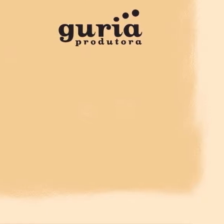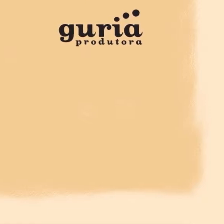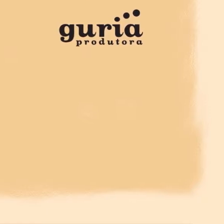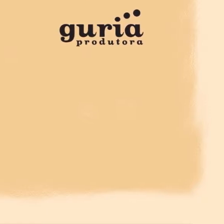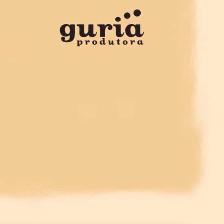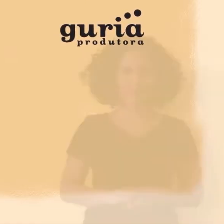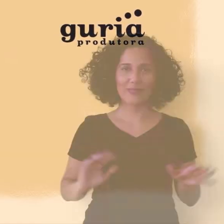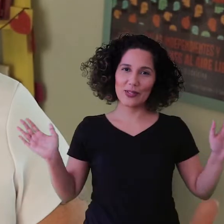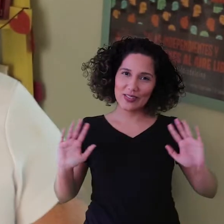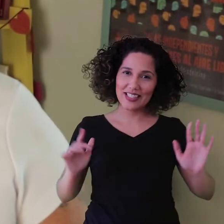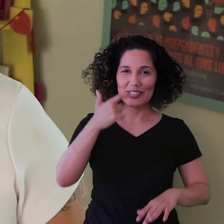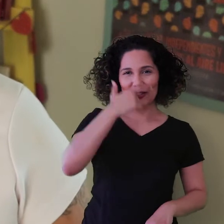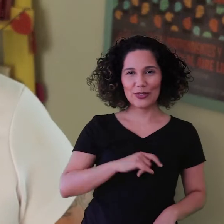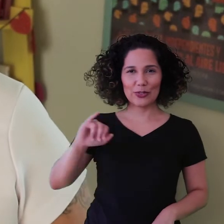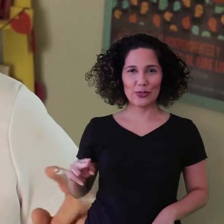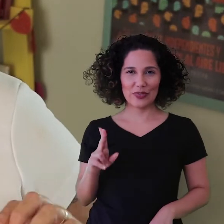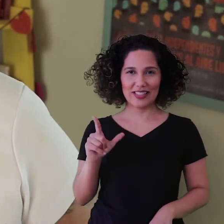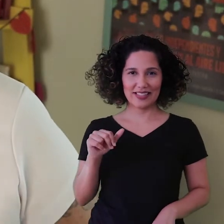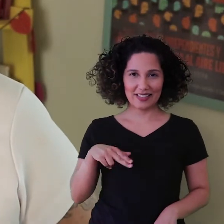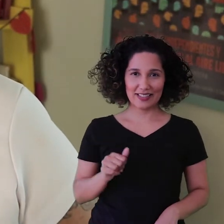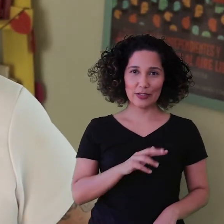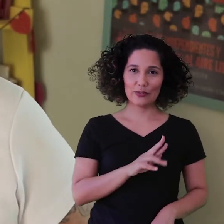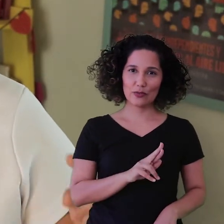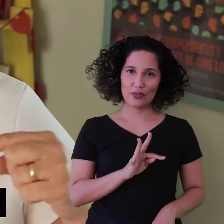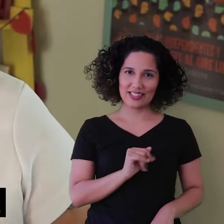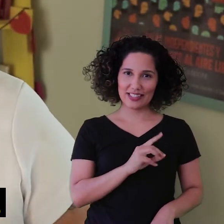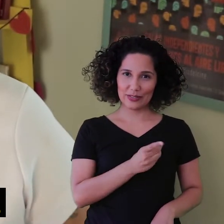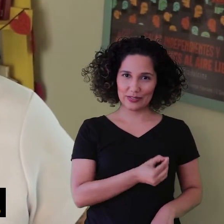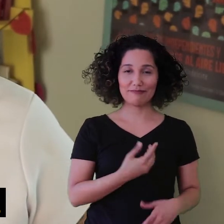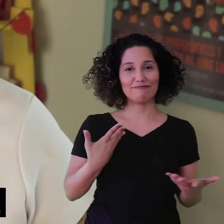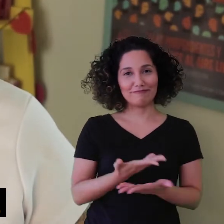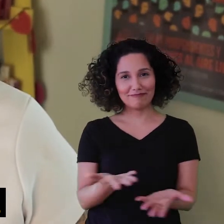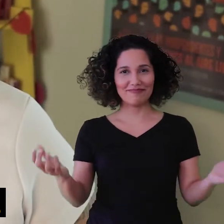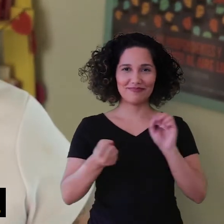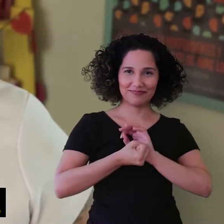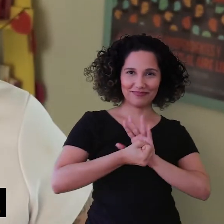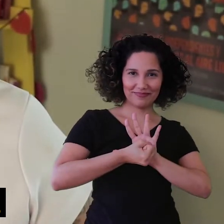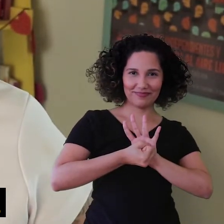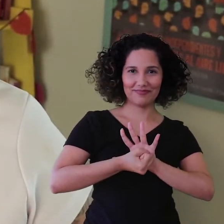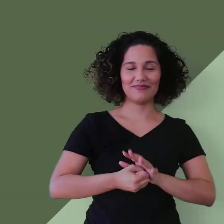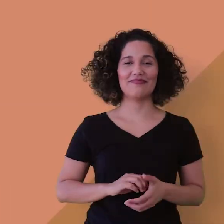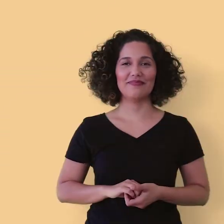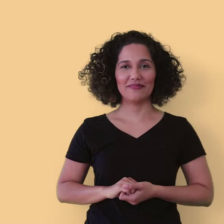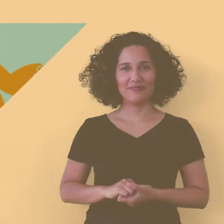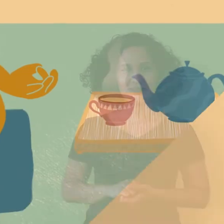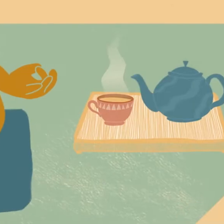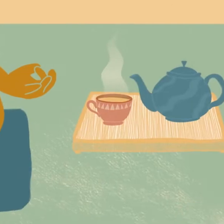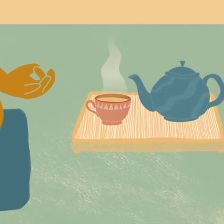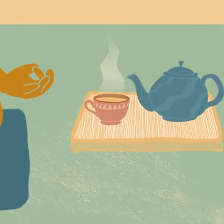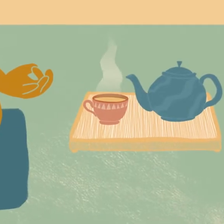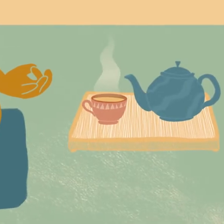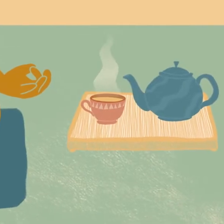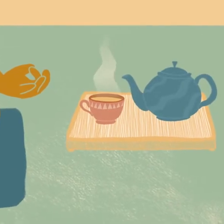olhos claros. Olá, eu sou Juliana Furtado e este é o Festival Camomila. Ilustração animada de uma